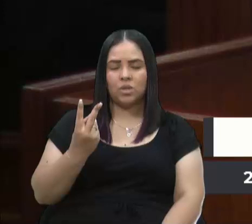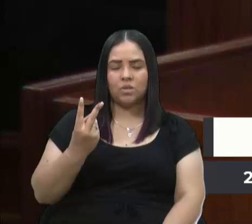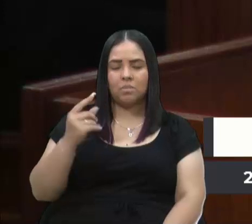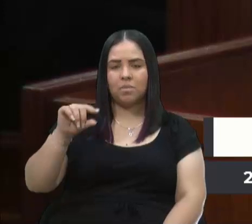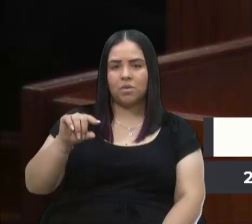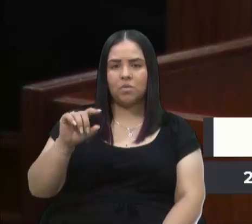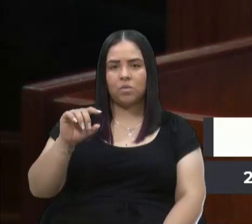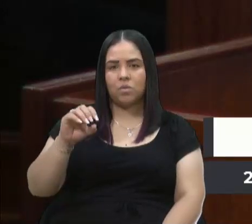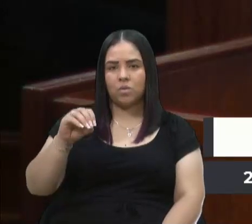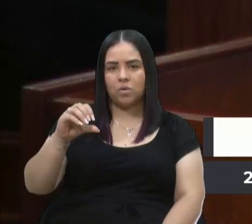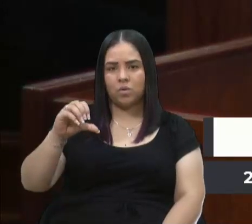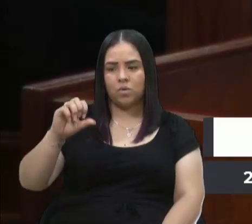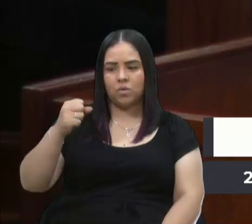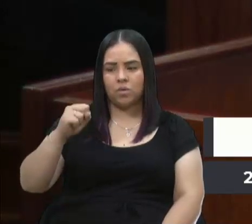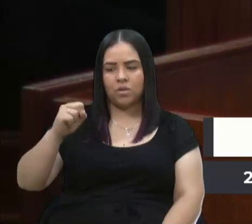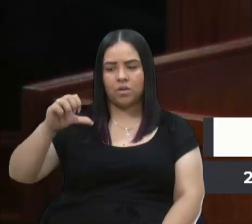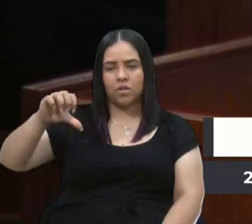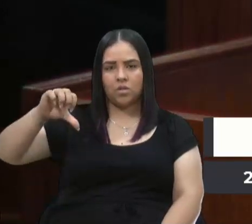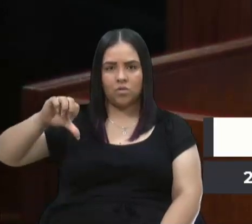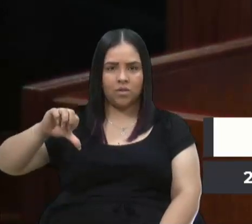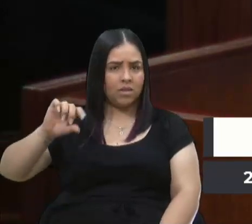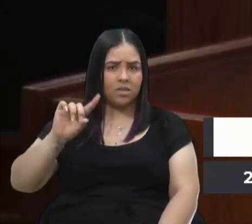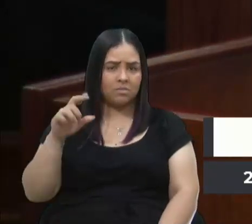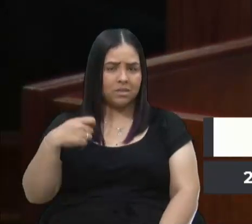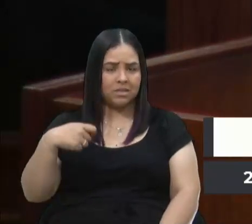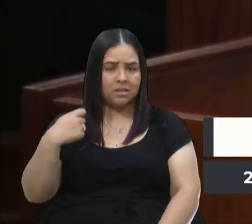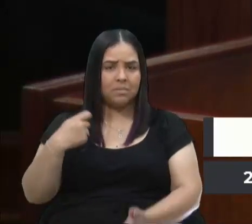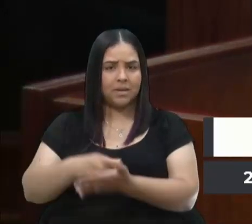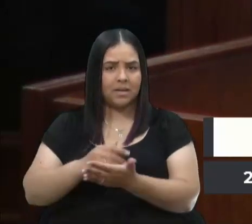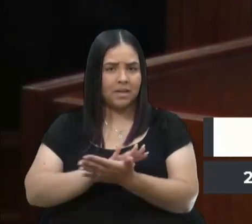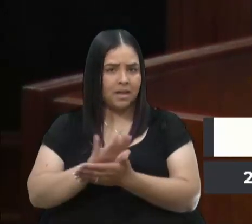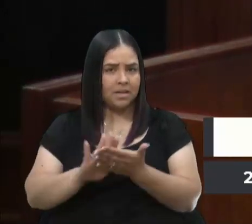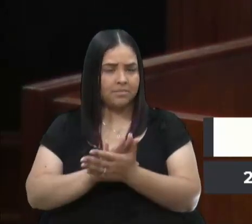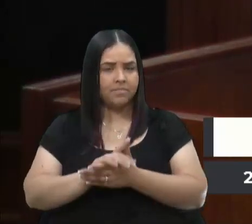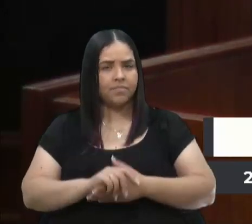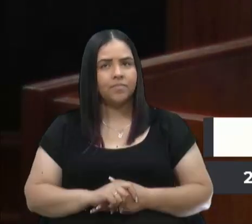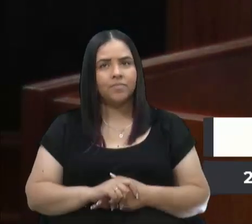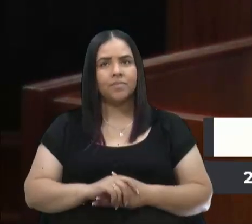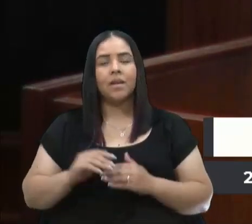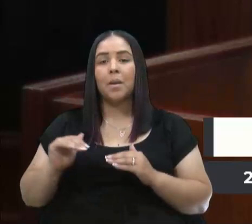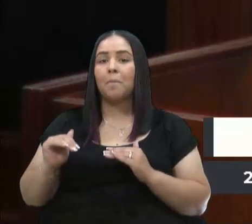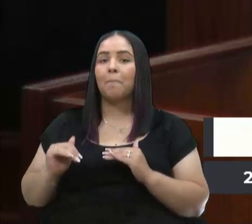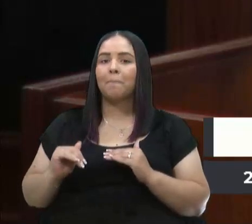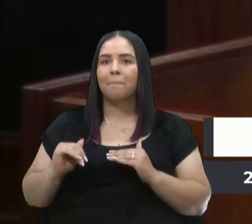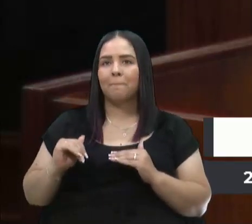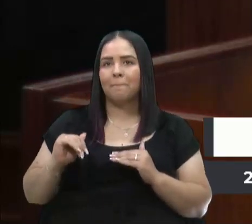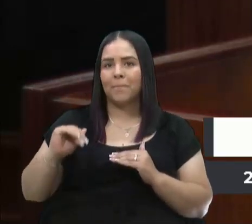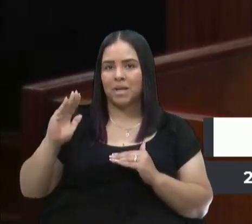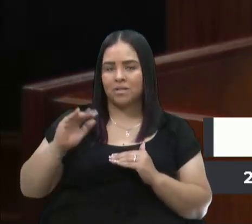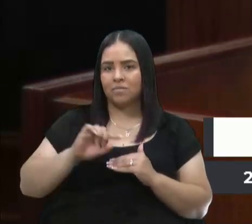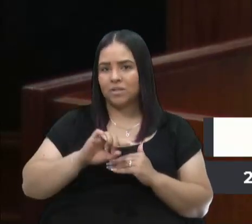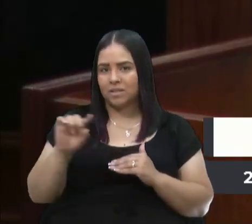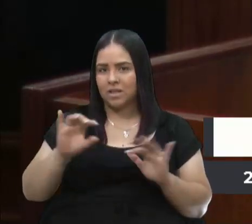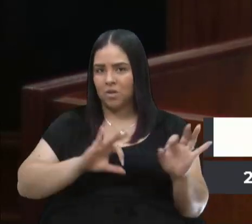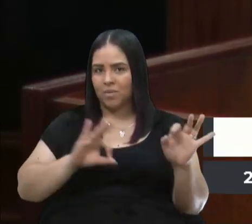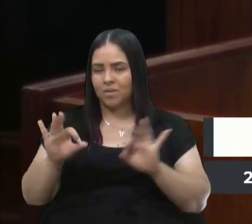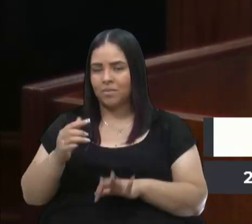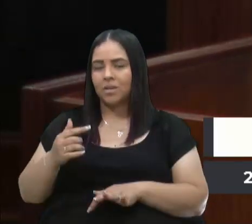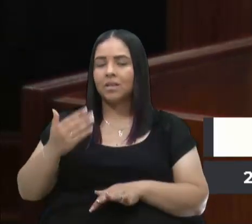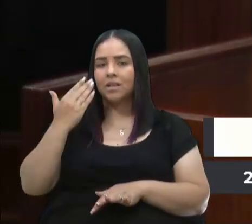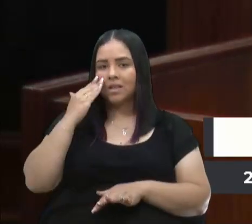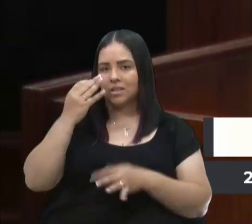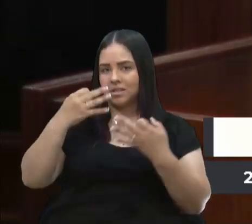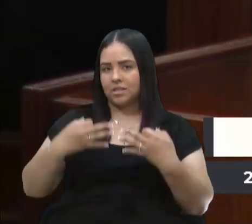pelo projeto que está nessa casa, está isento de contribuição. E acima disso, para você que está nos assistindo entender